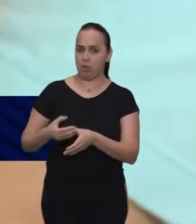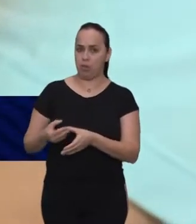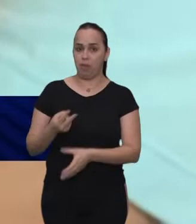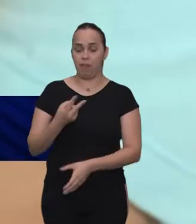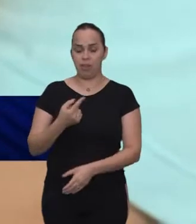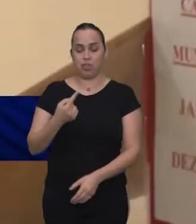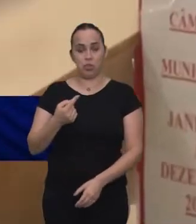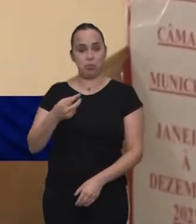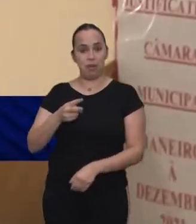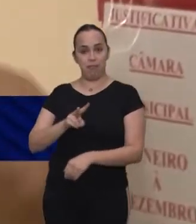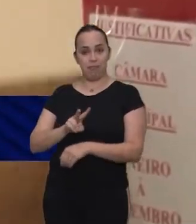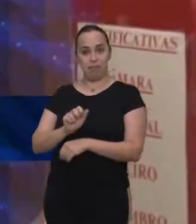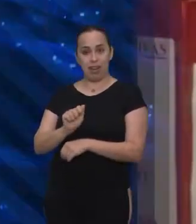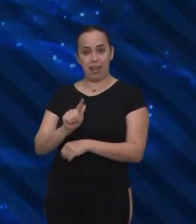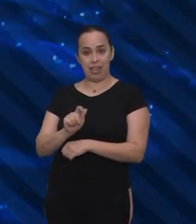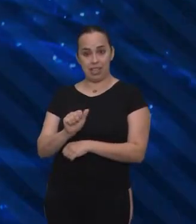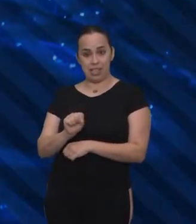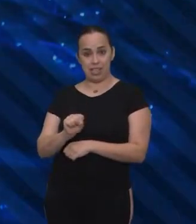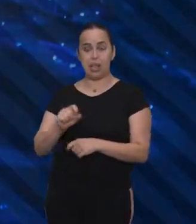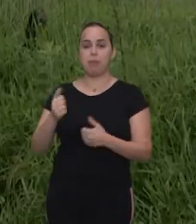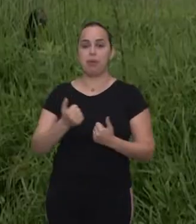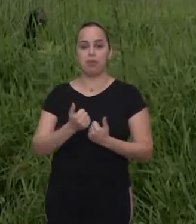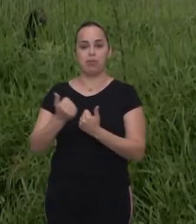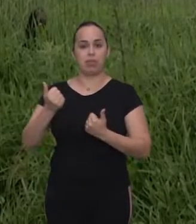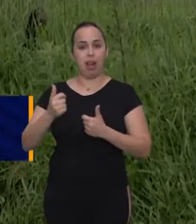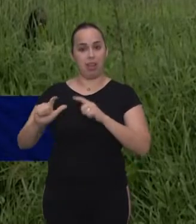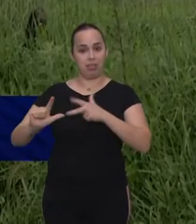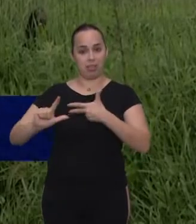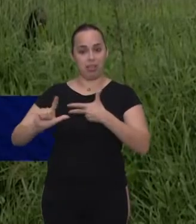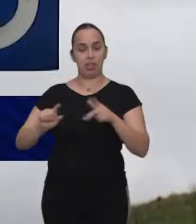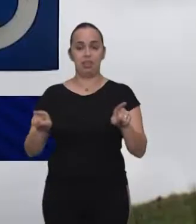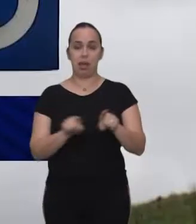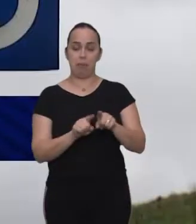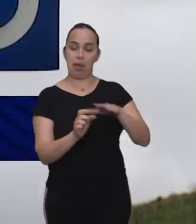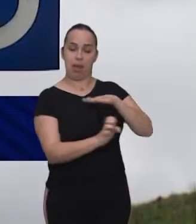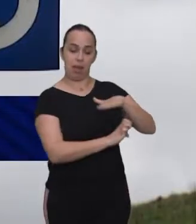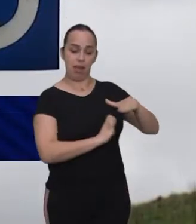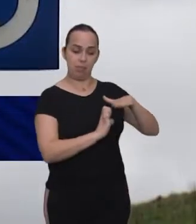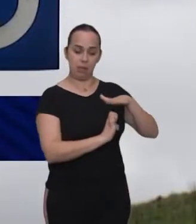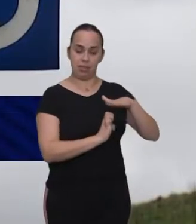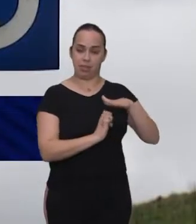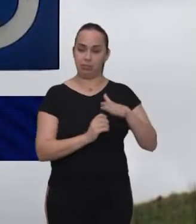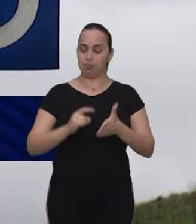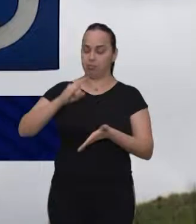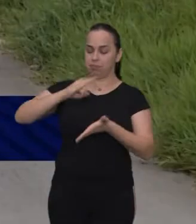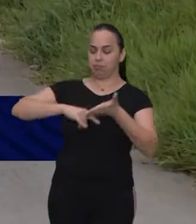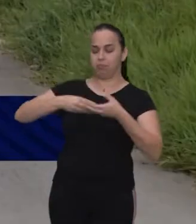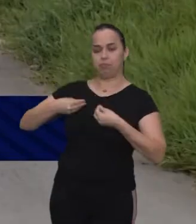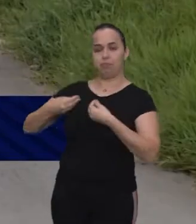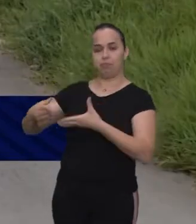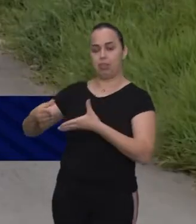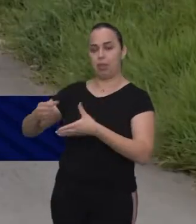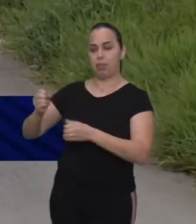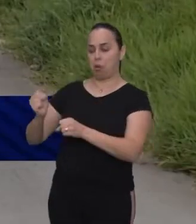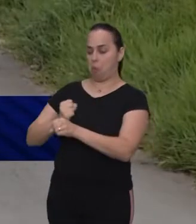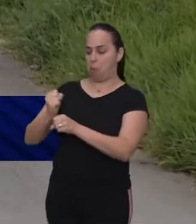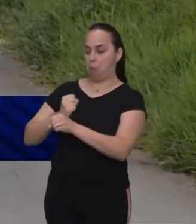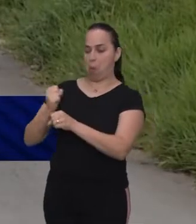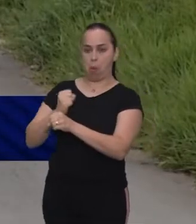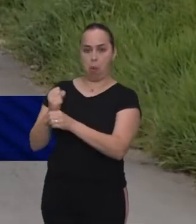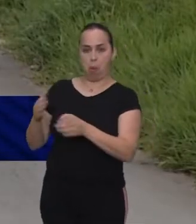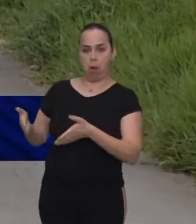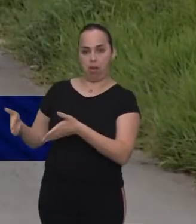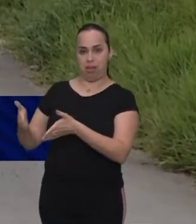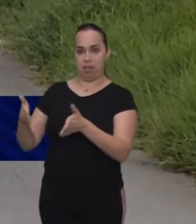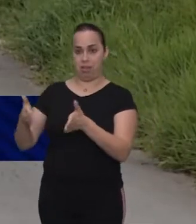para o cargo de auxiliar legislativo CETESB autoriza a licitação das obras da ver Jaguari para os vereadores a